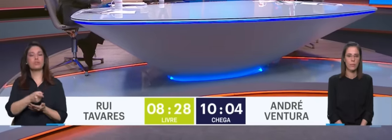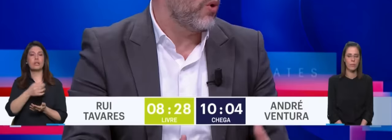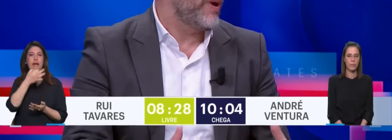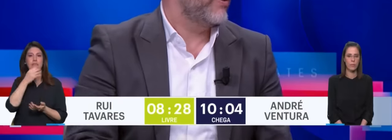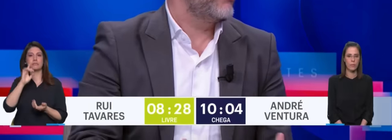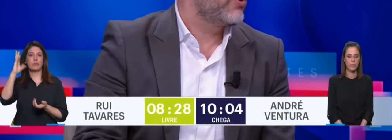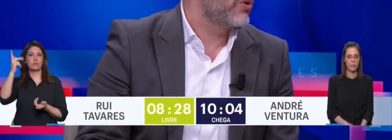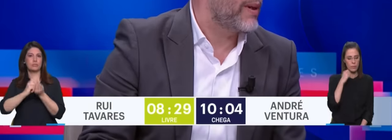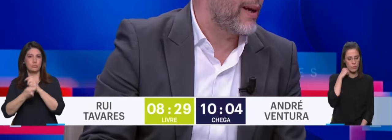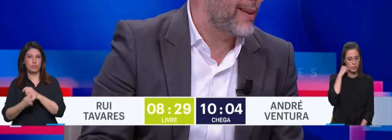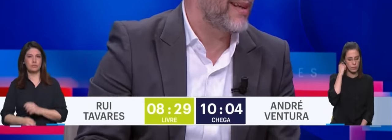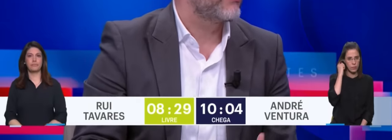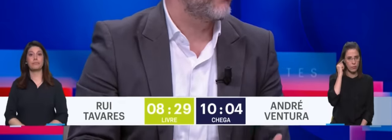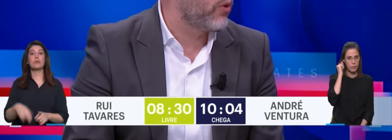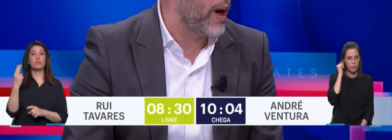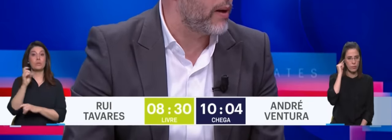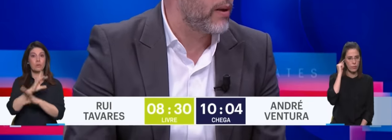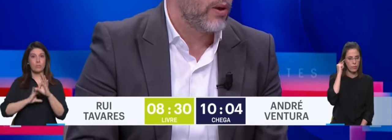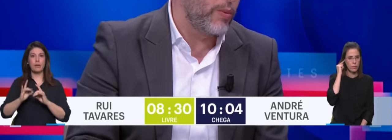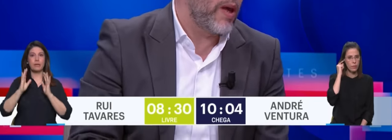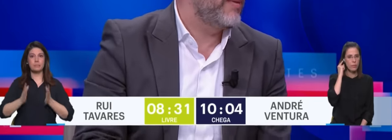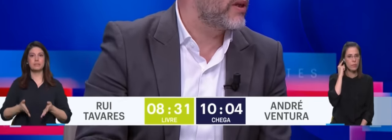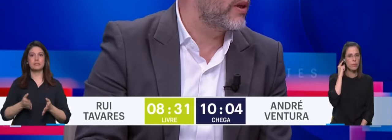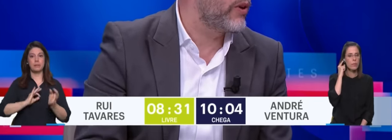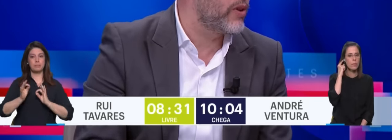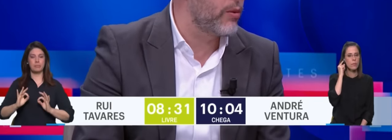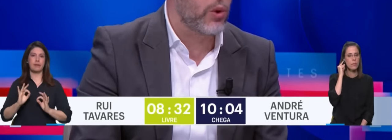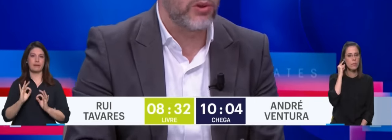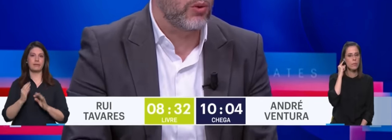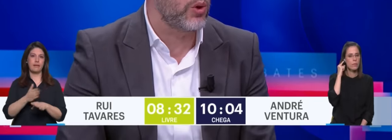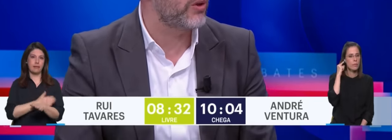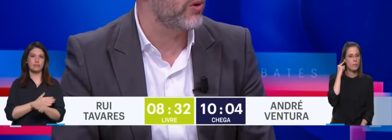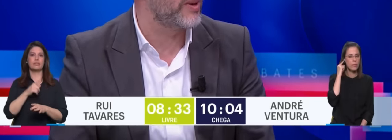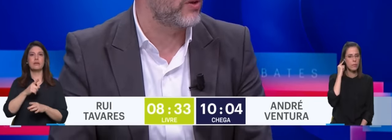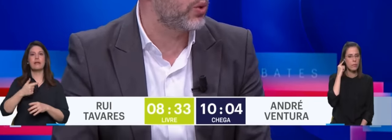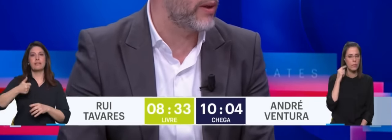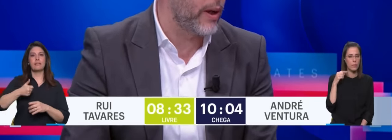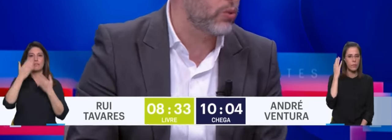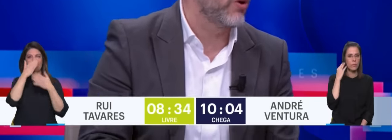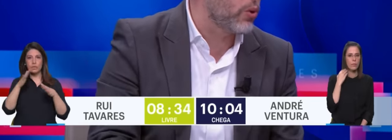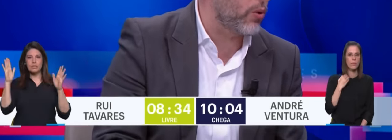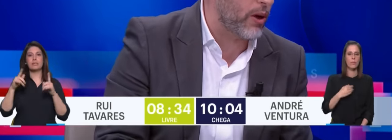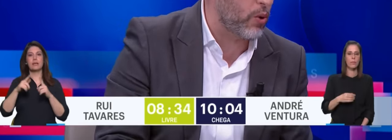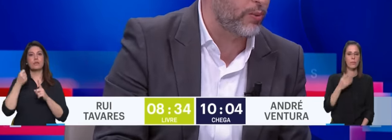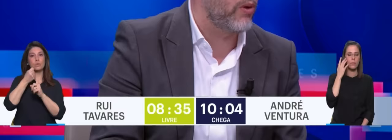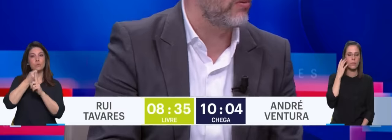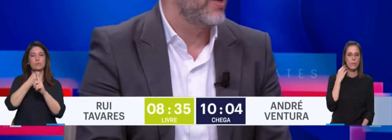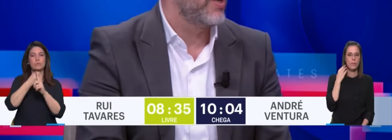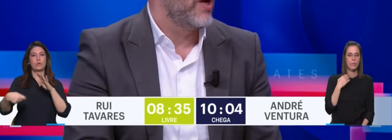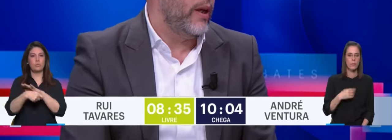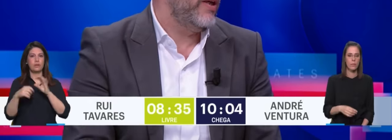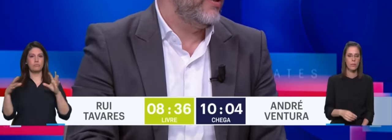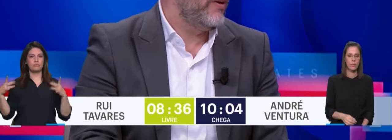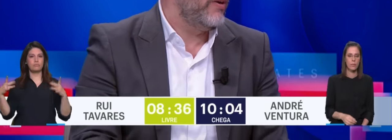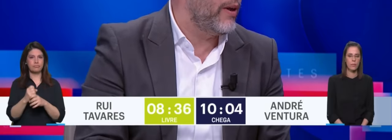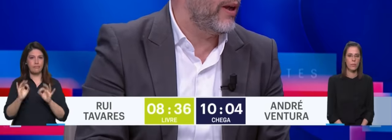a união europeia tem que fazer o seu trabalho de casa e tem que se reformar nomeadamente na defesa da Democracia dos direitos fundamentais do estado de direito na luta contra a corrupção